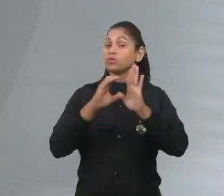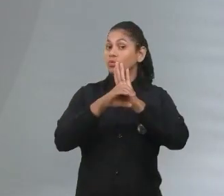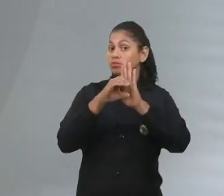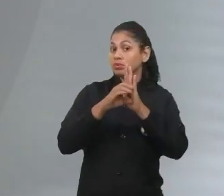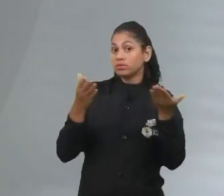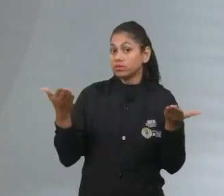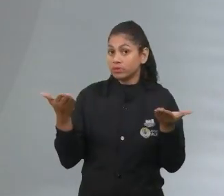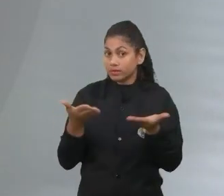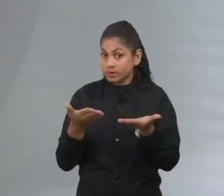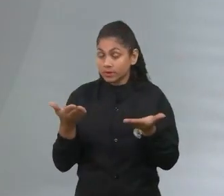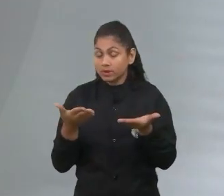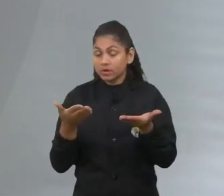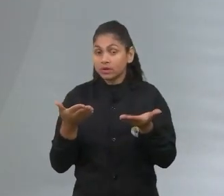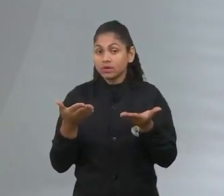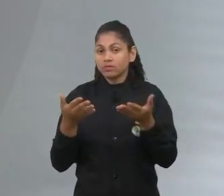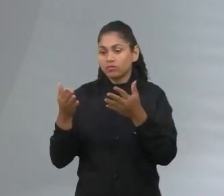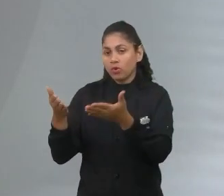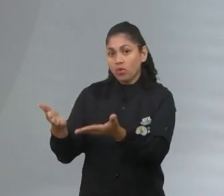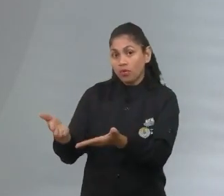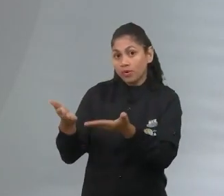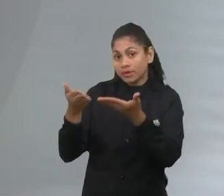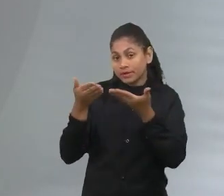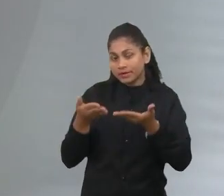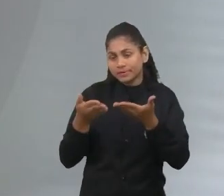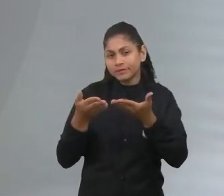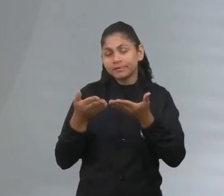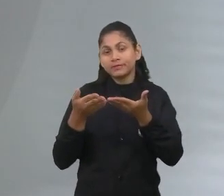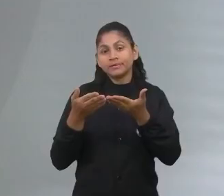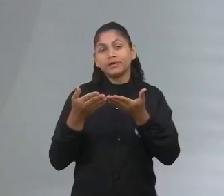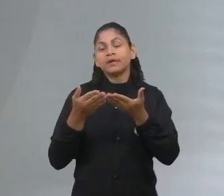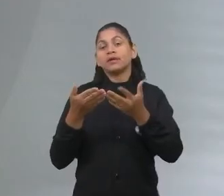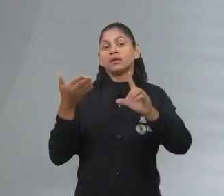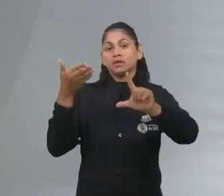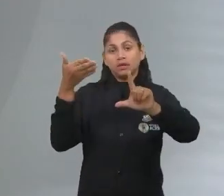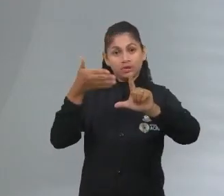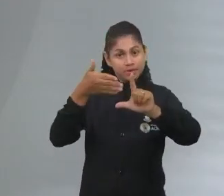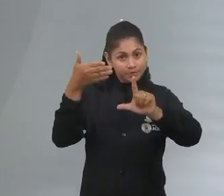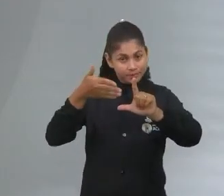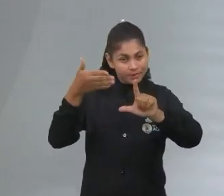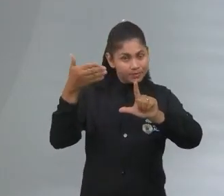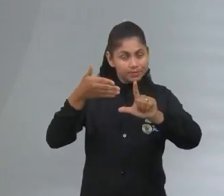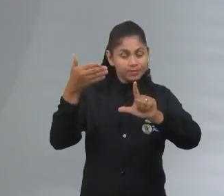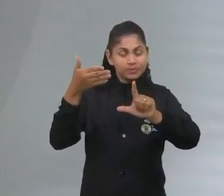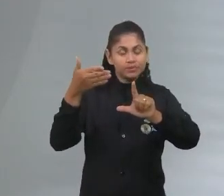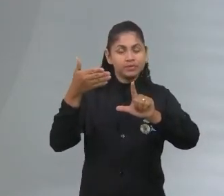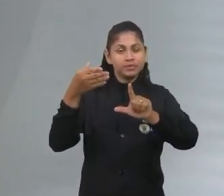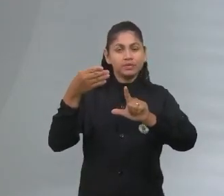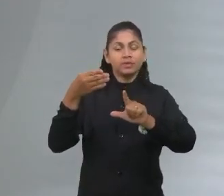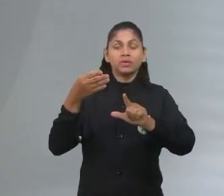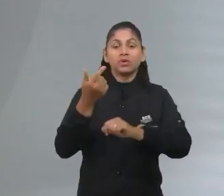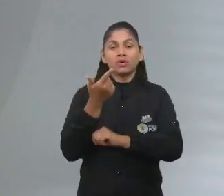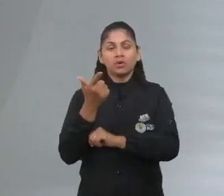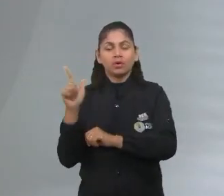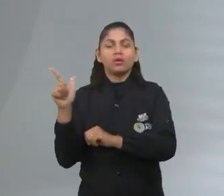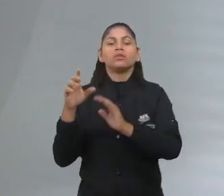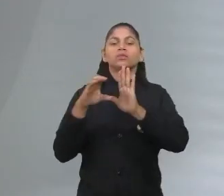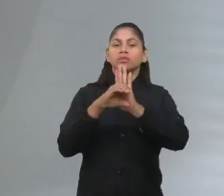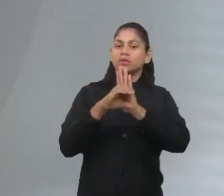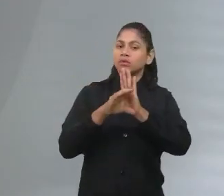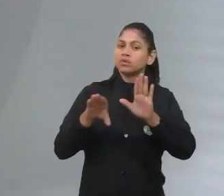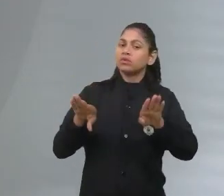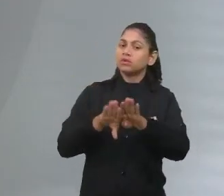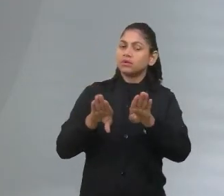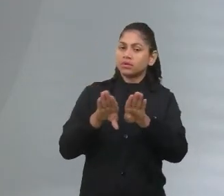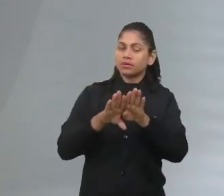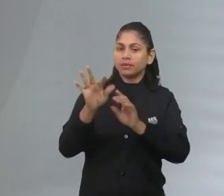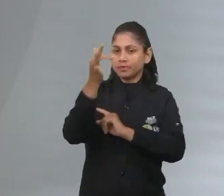hoje. Convido-os a visitar a nossa plataforma para retomar esse e outros conteúdos de